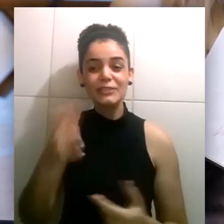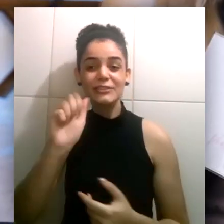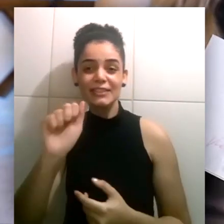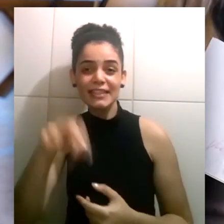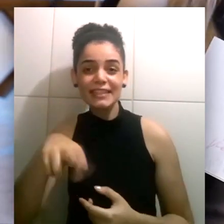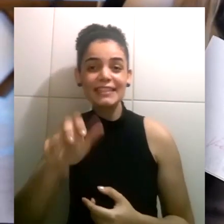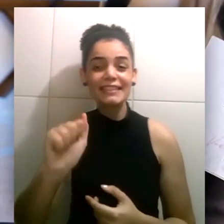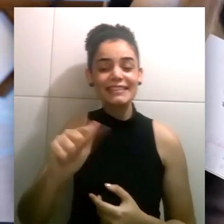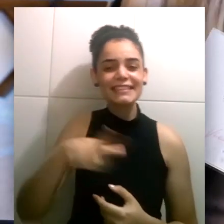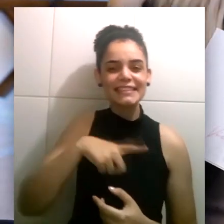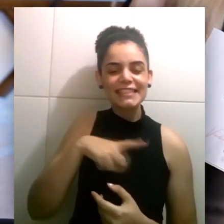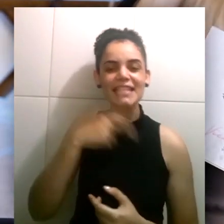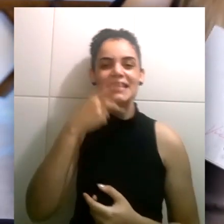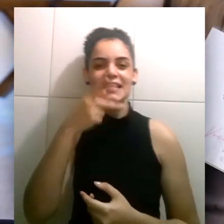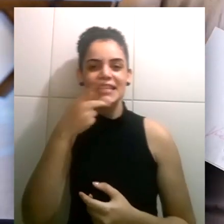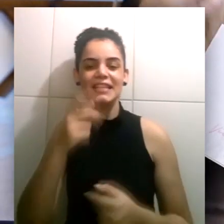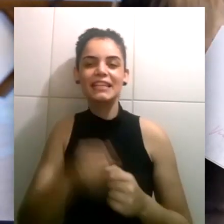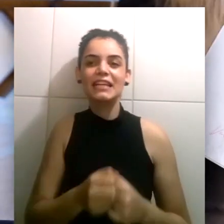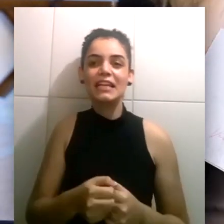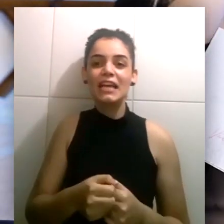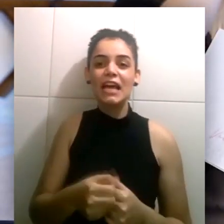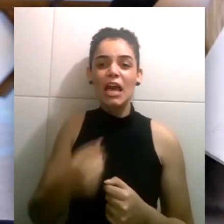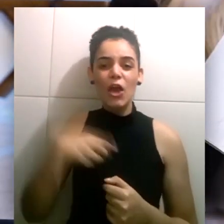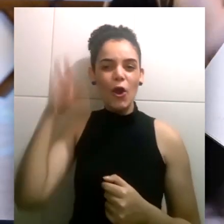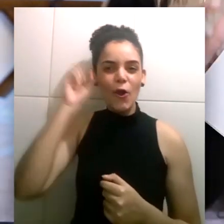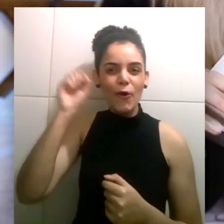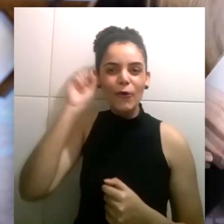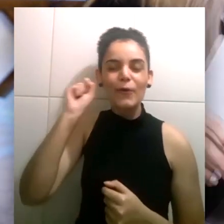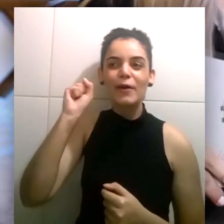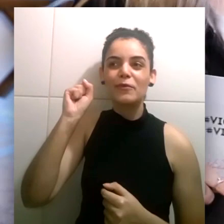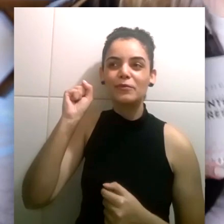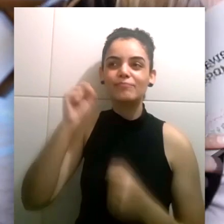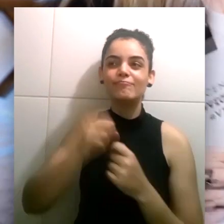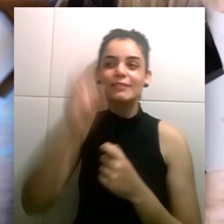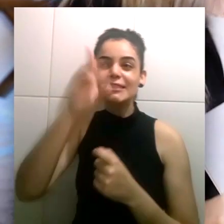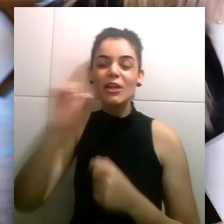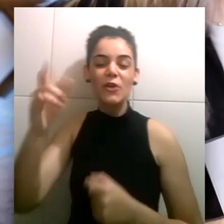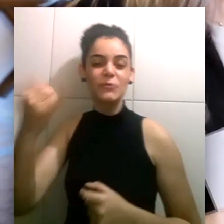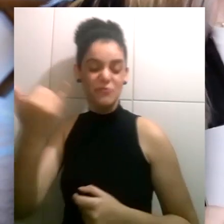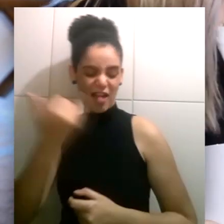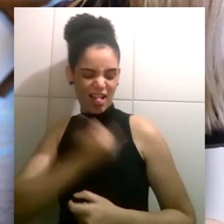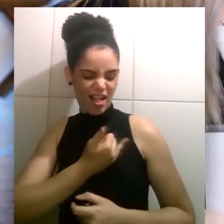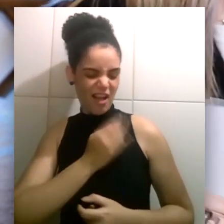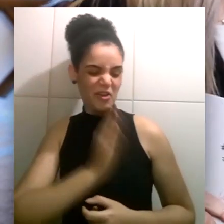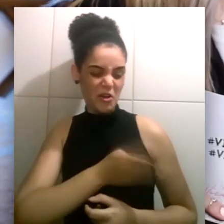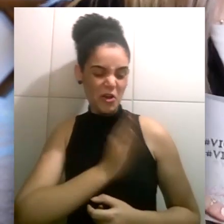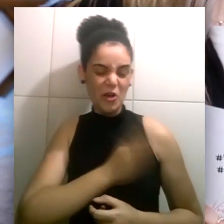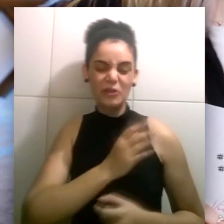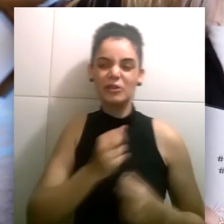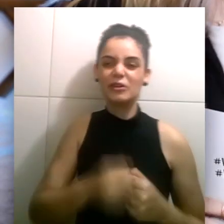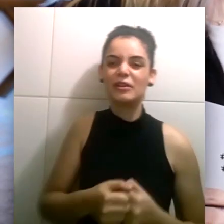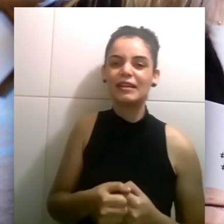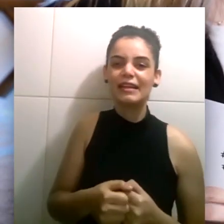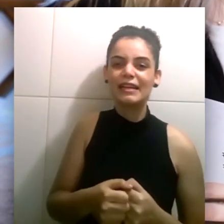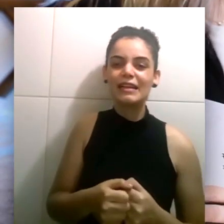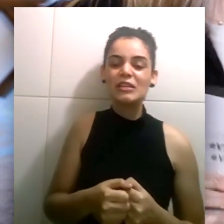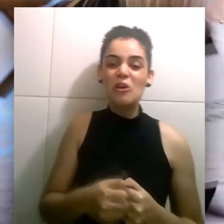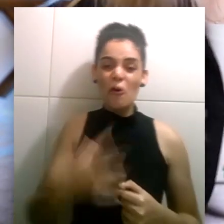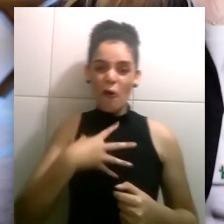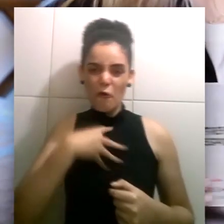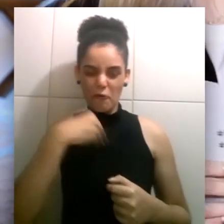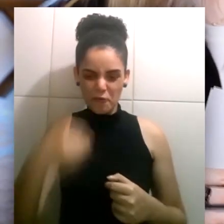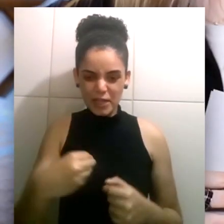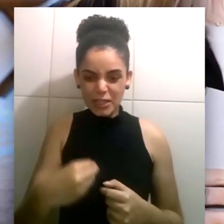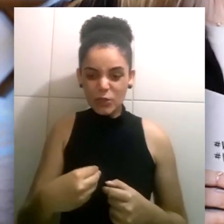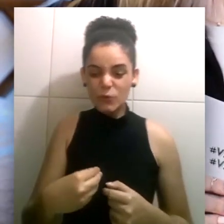falar. E enquanto eu ouvia, eu ouvi Deus dizer: os seus filhos vão ser amigos. Os seus filhos e